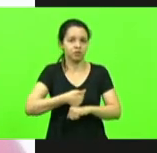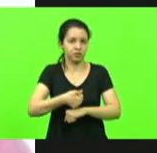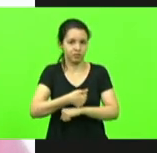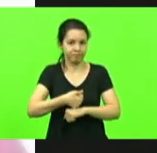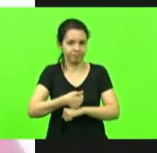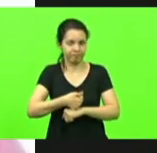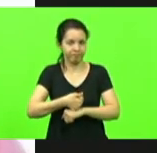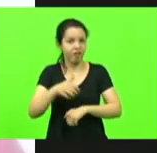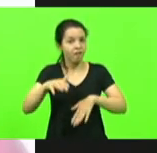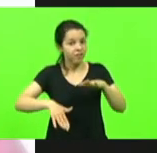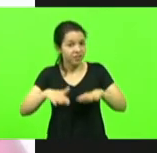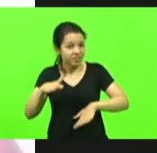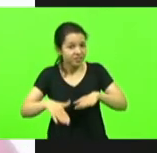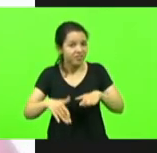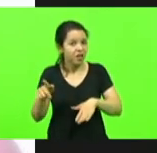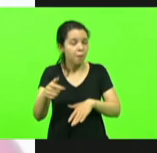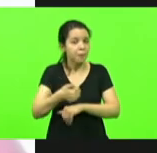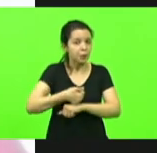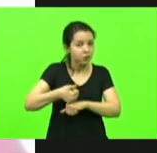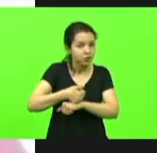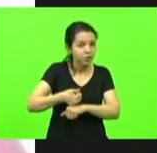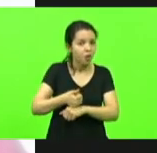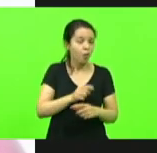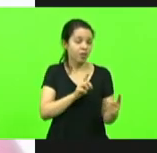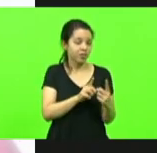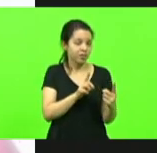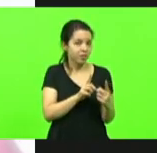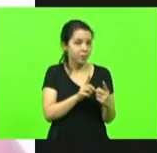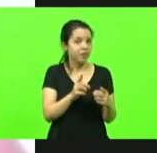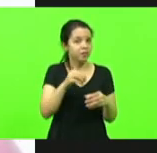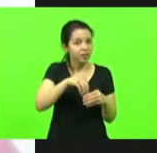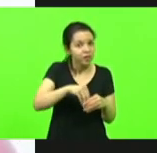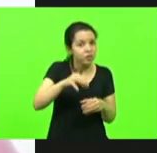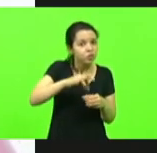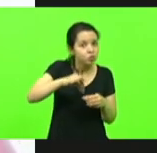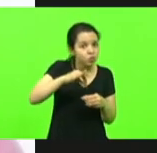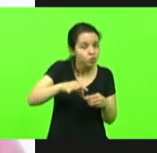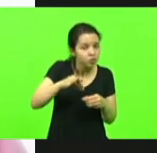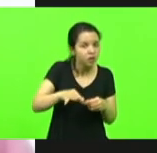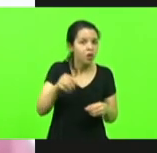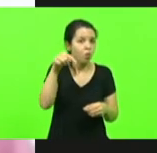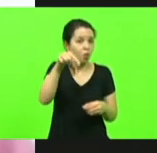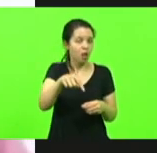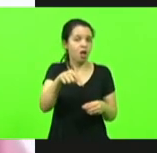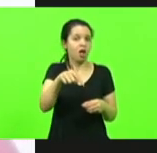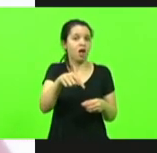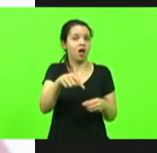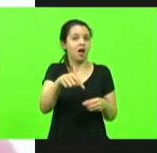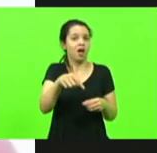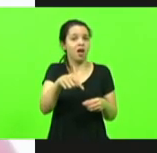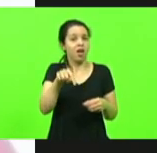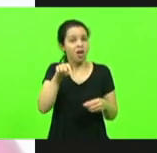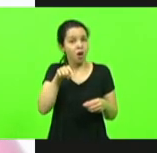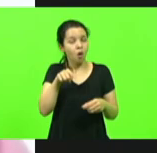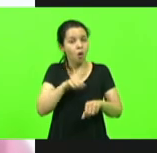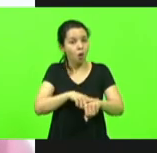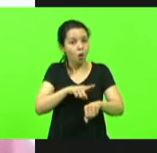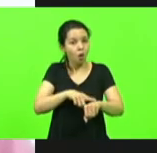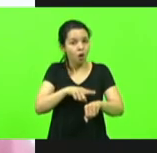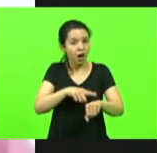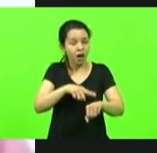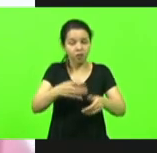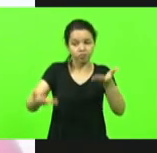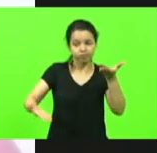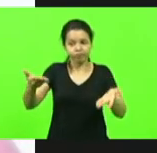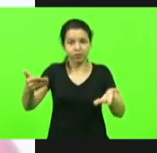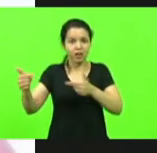vezes, ele, para conseguir permanecer atendendo na instituição especializada, ele associa com o seu horário particular na sua atividade particular,